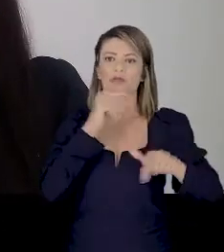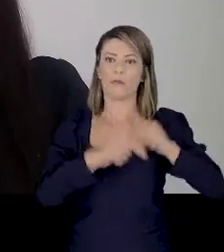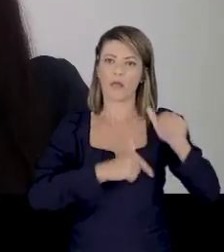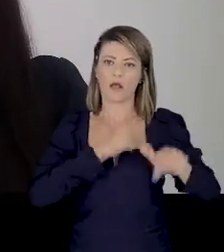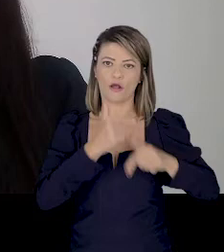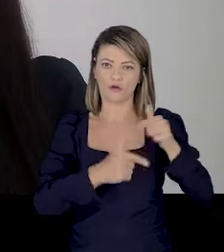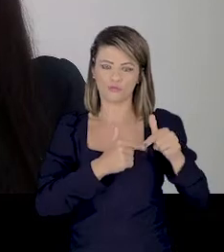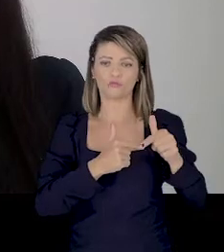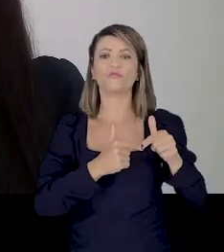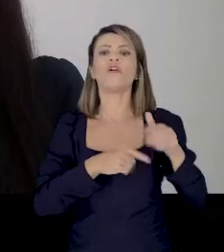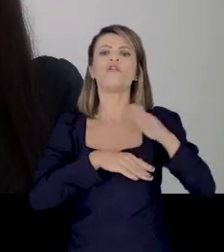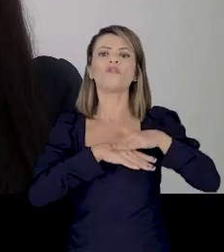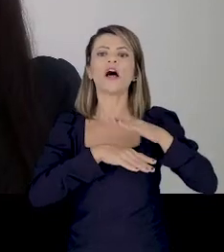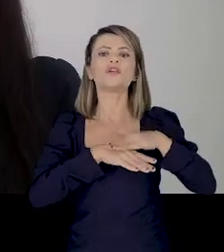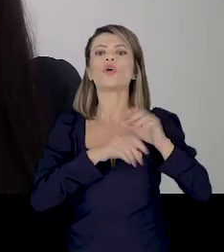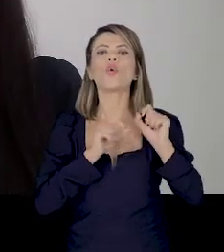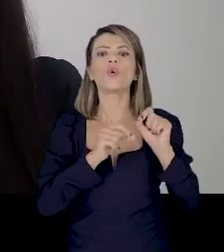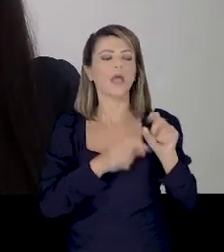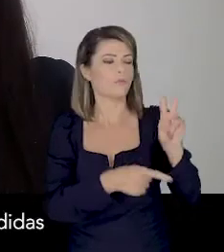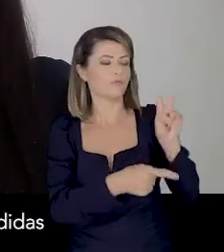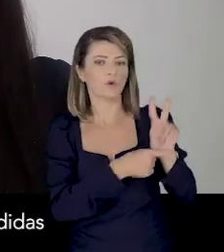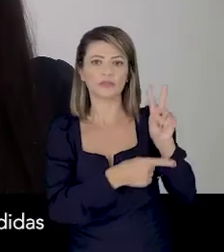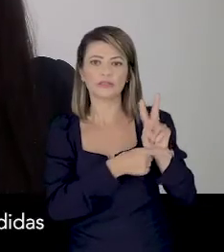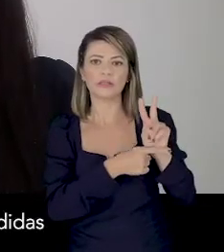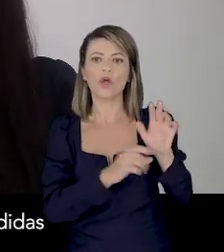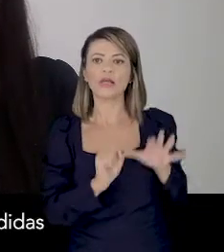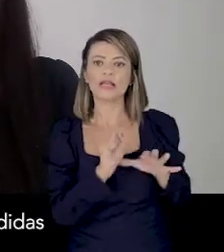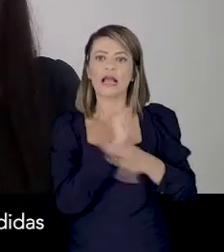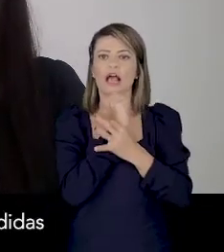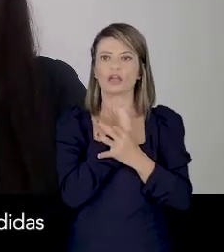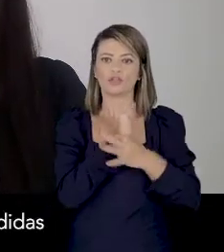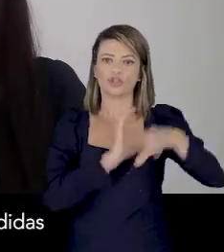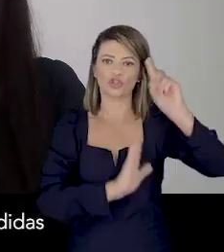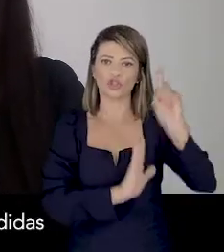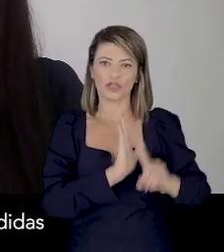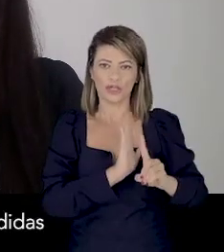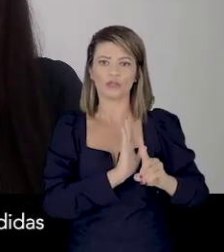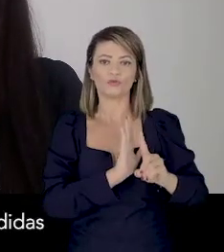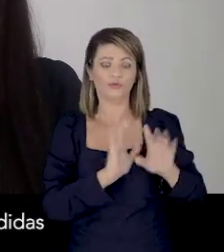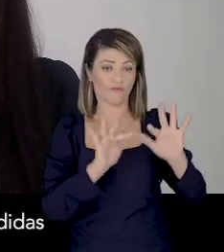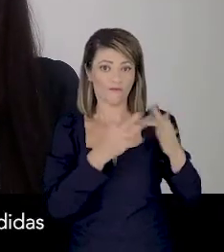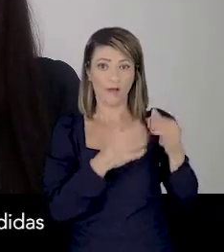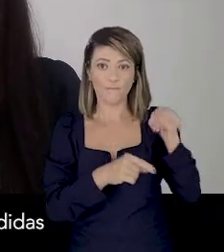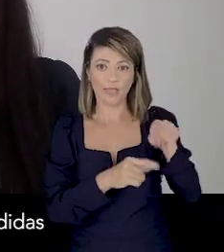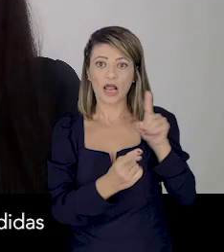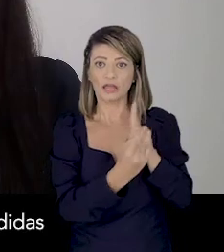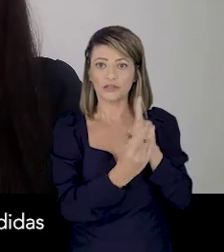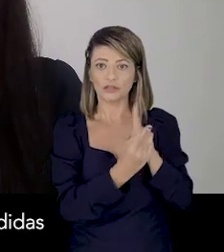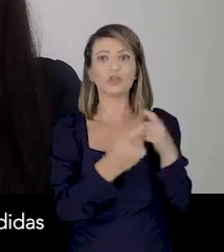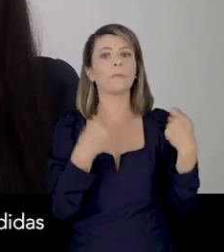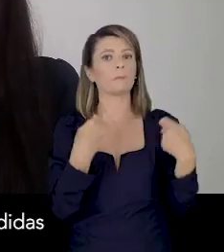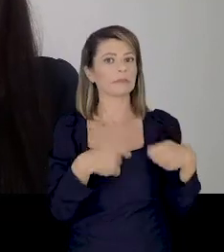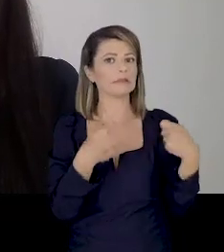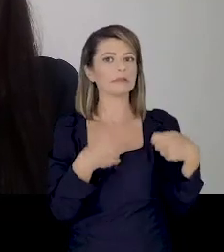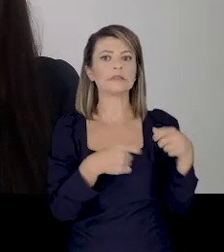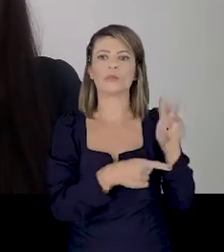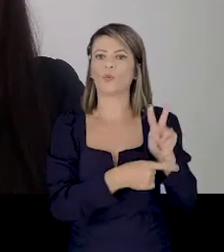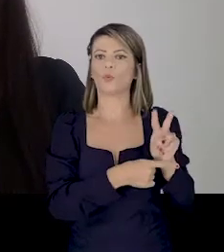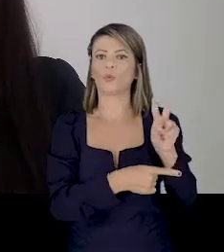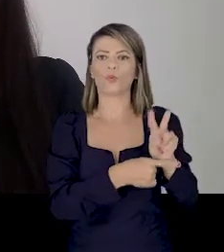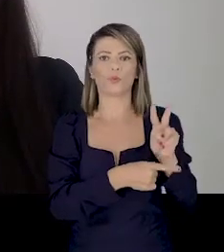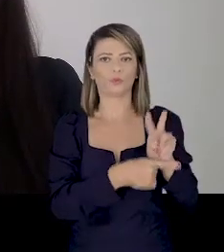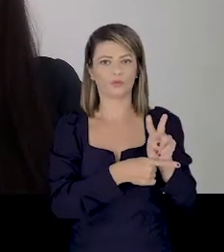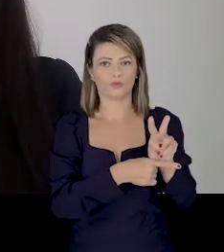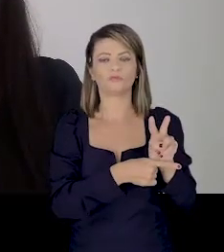suas ações de forma que a proteção e garantia dos direitos fundamentais das famílias atendidas